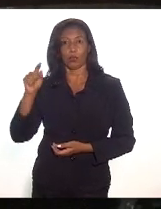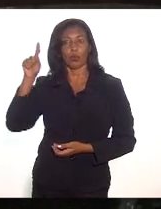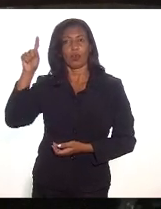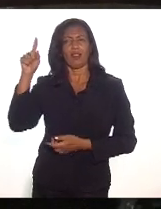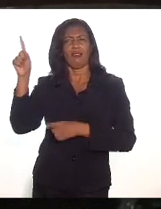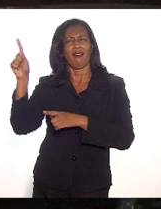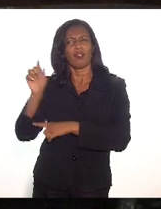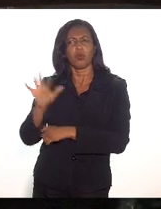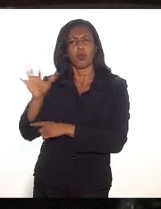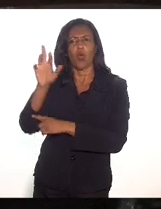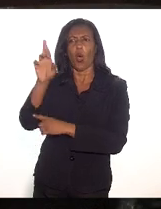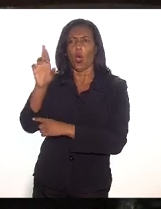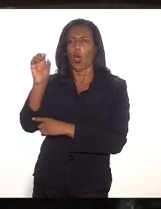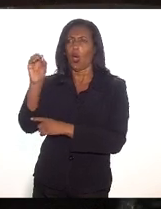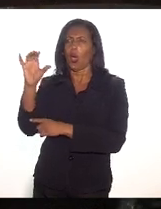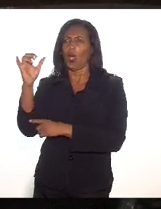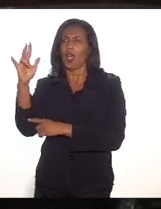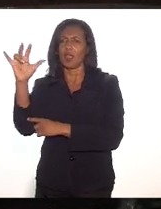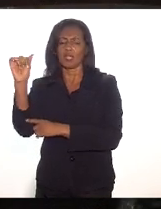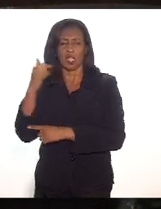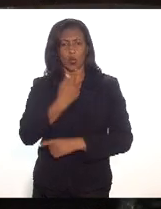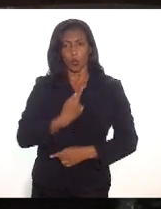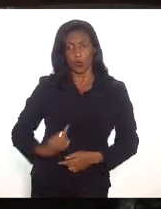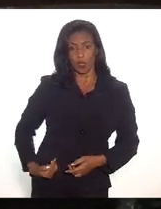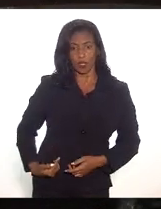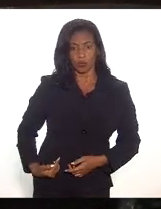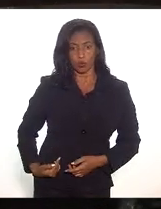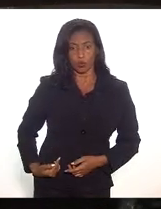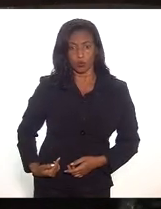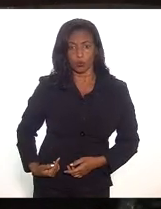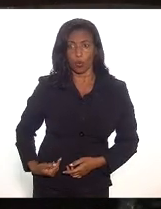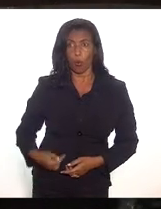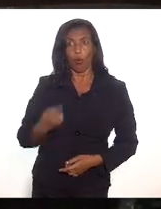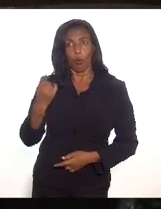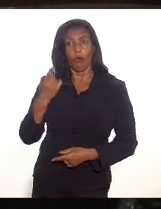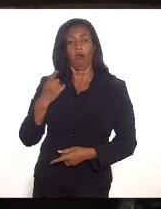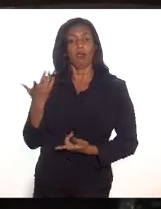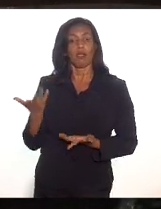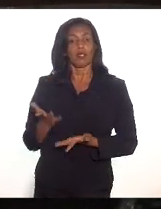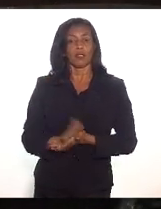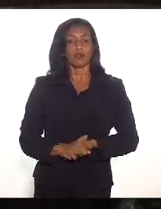andamento e o governador atual sustou,